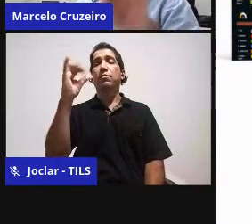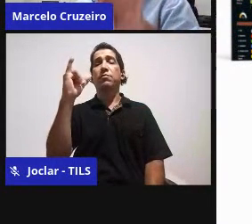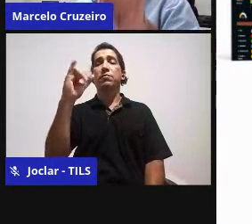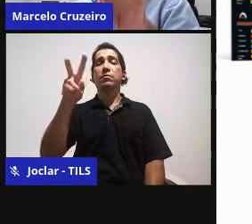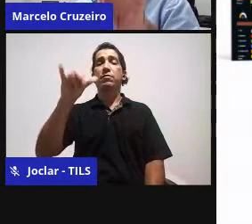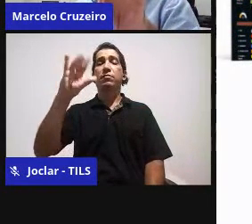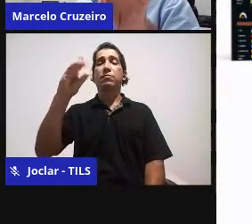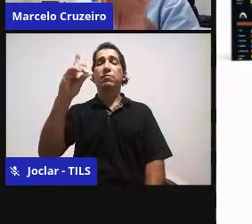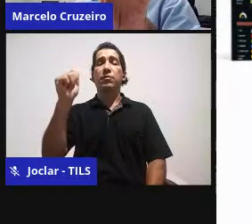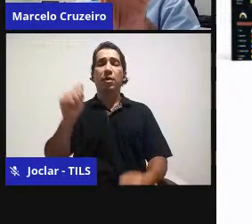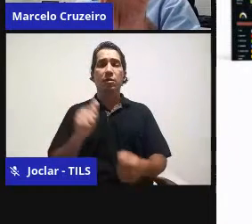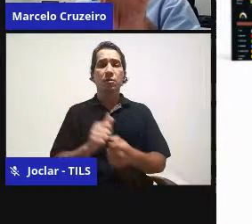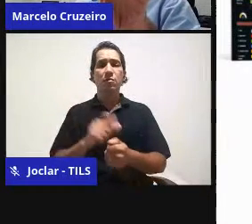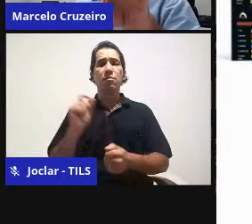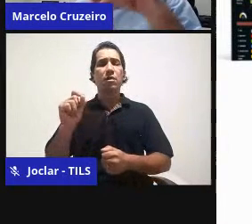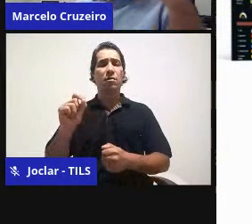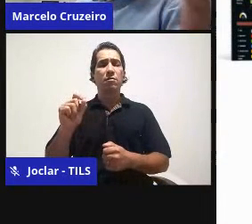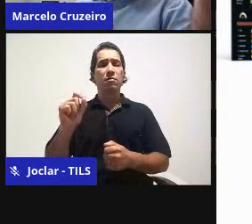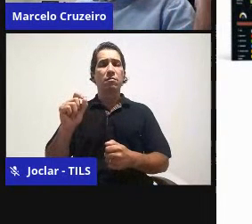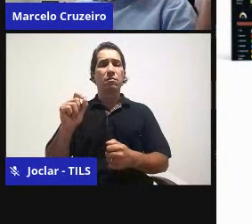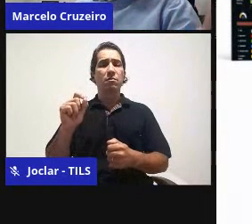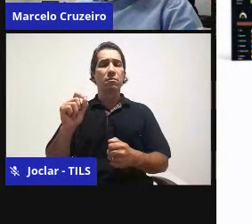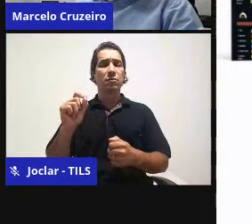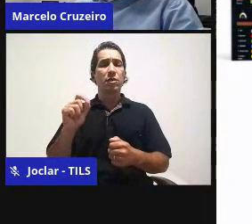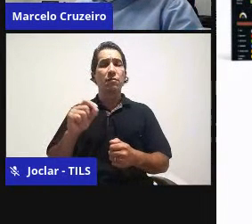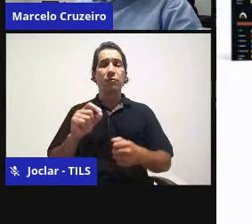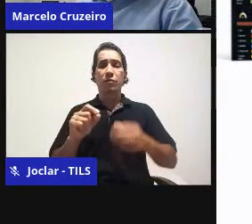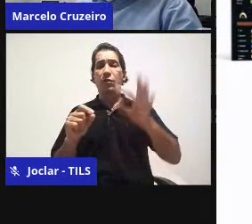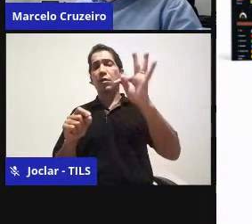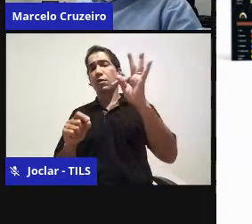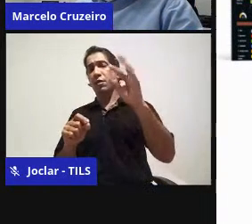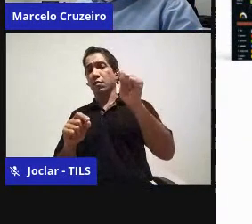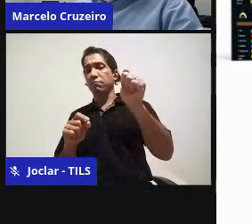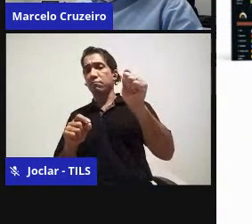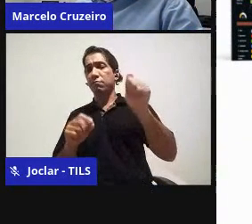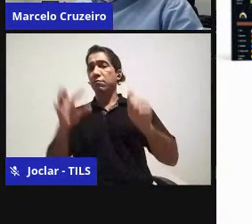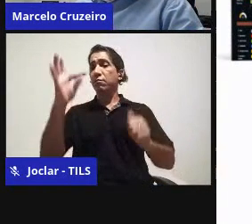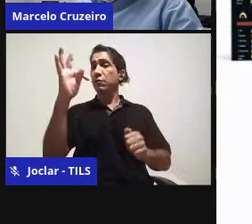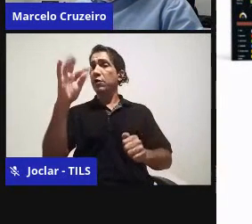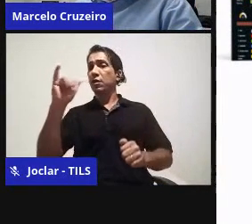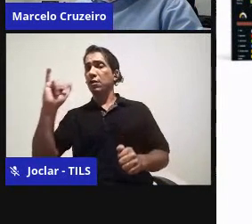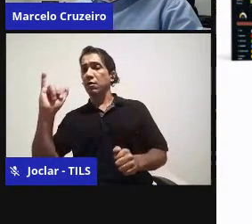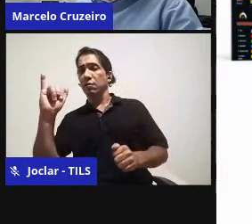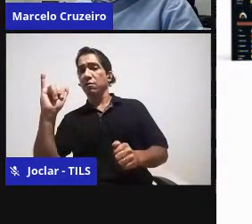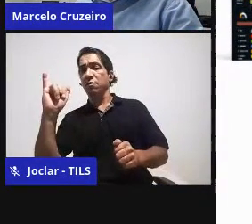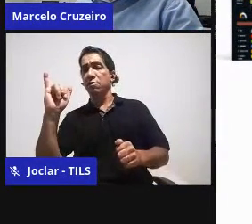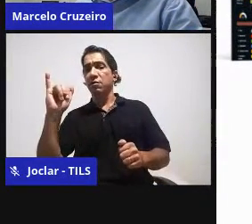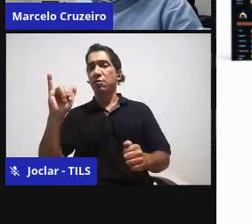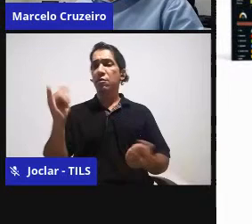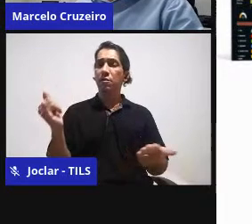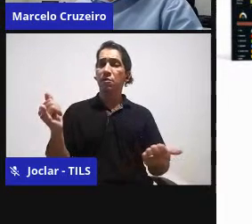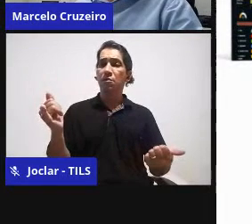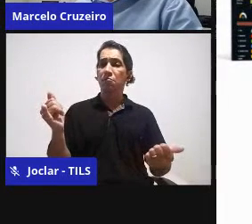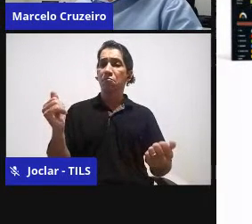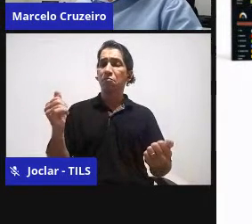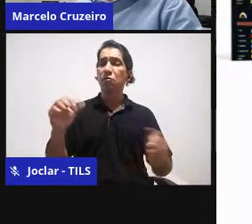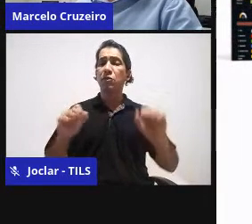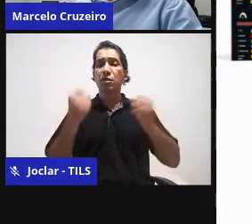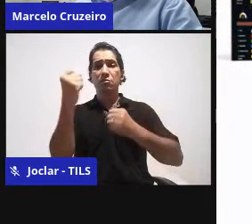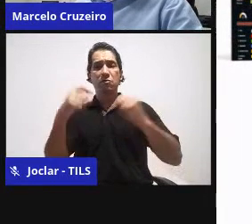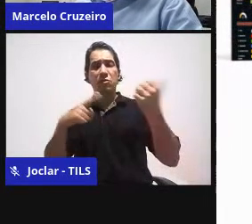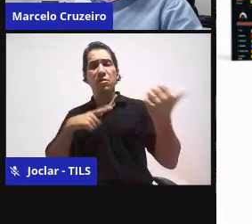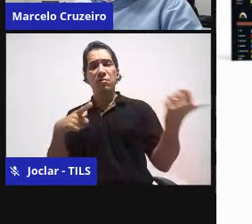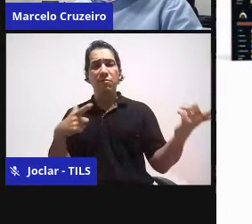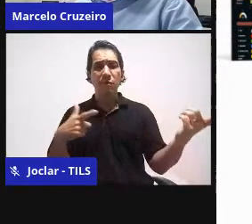TA e TI. Né? Então, por exemplo, numa indústria, é comum a gente falar do MES, o Manufacturing Execution System,